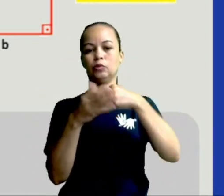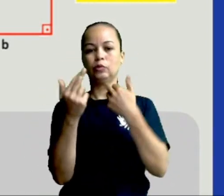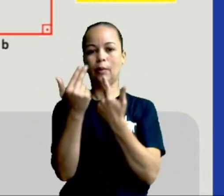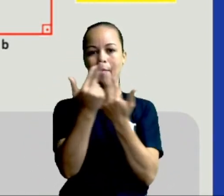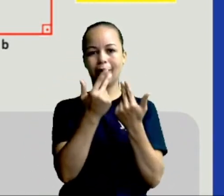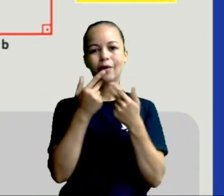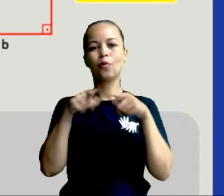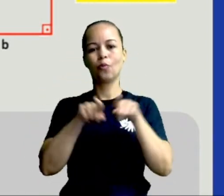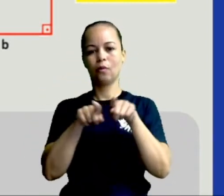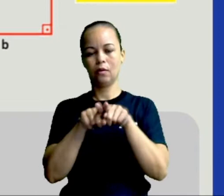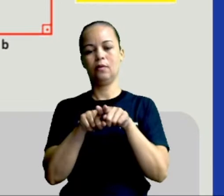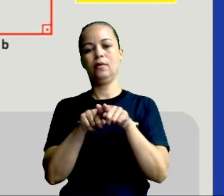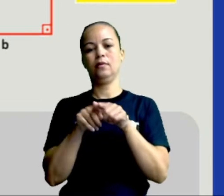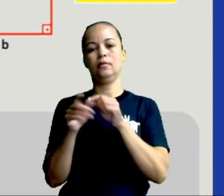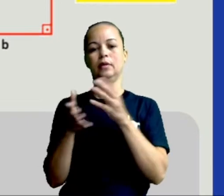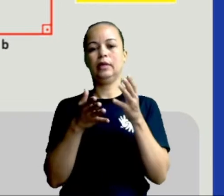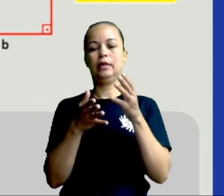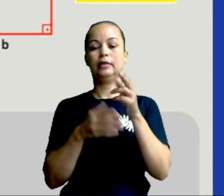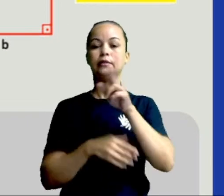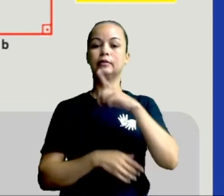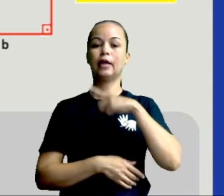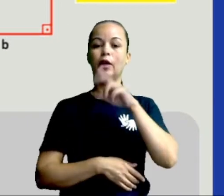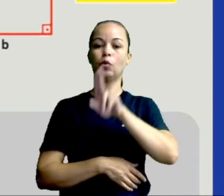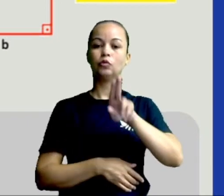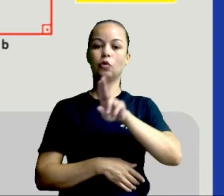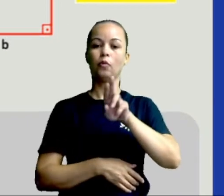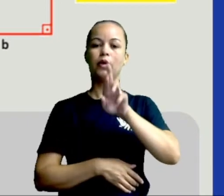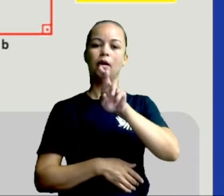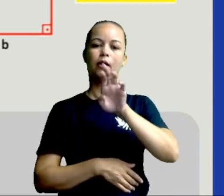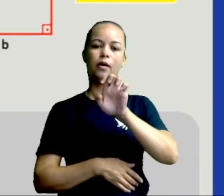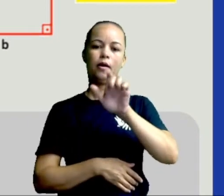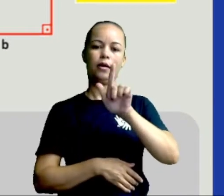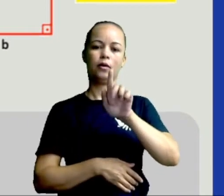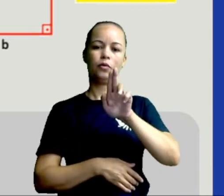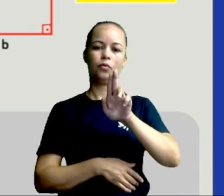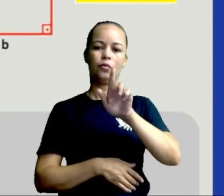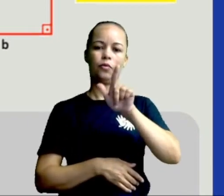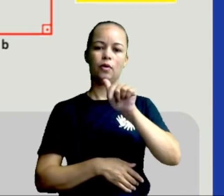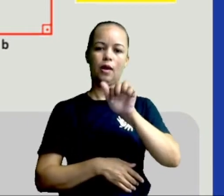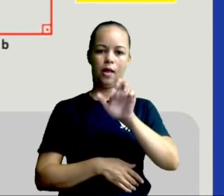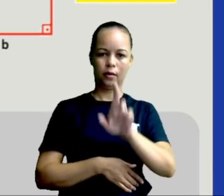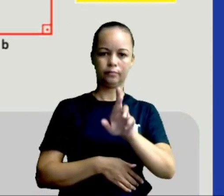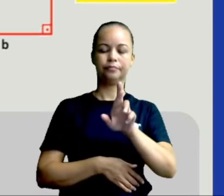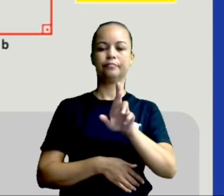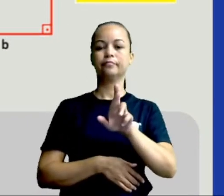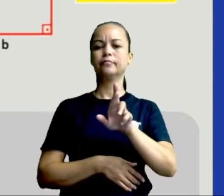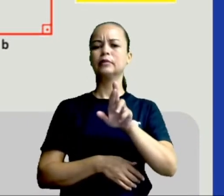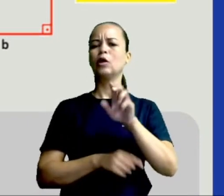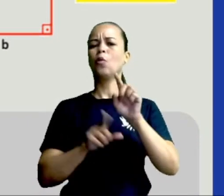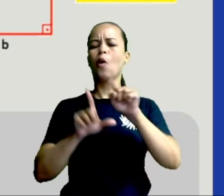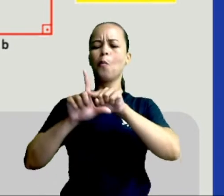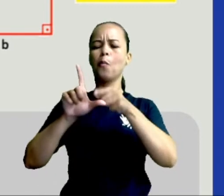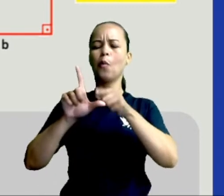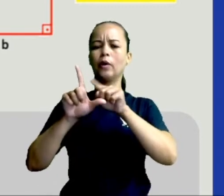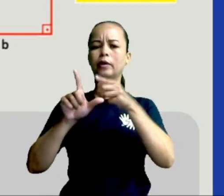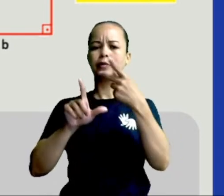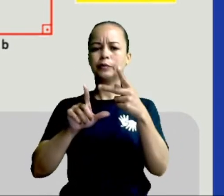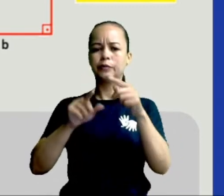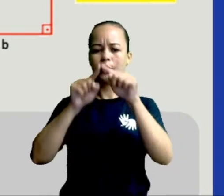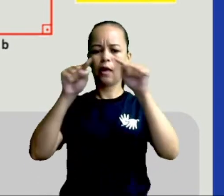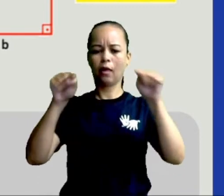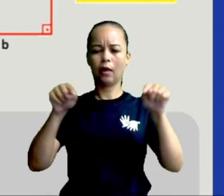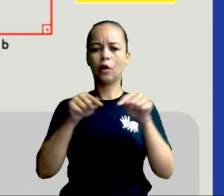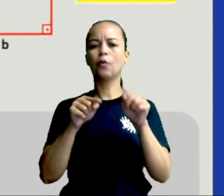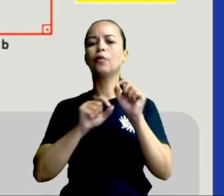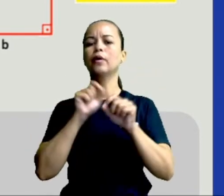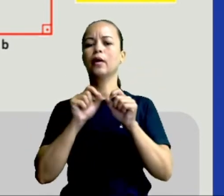medida, ele é chamado de regular. Então, eu tenho aí um polígono regular. Que polígono é esse? Um quadrado. Opa,